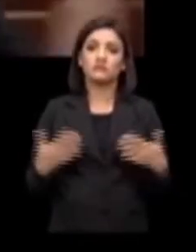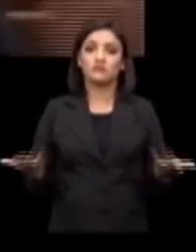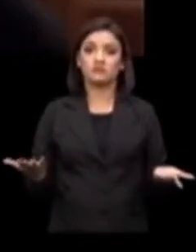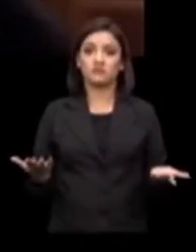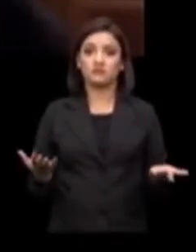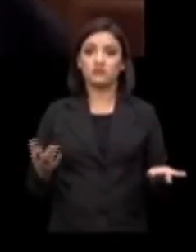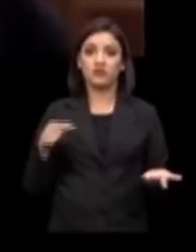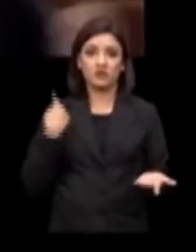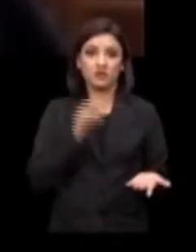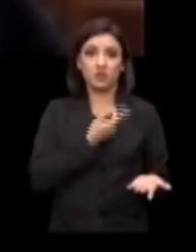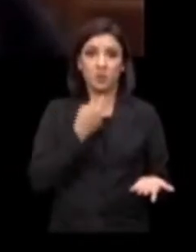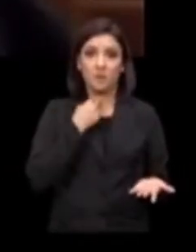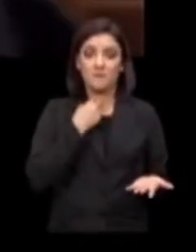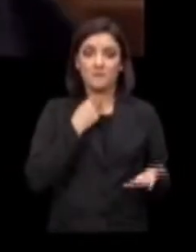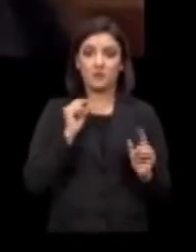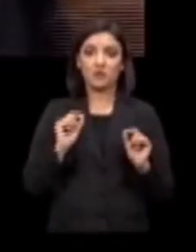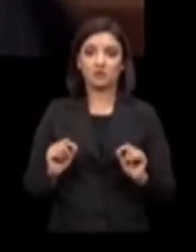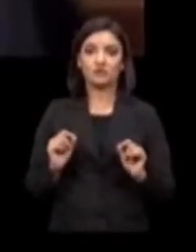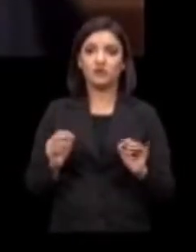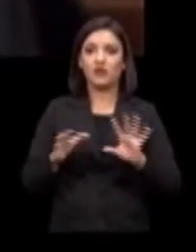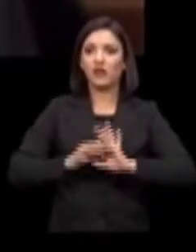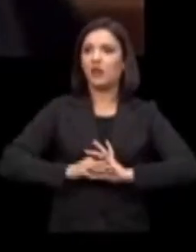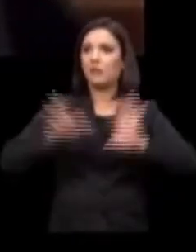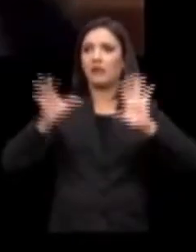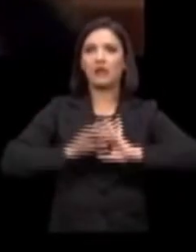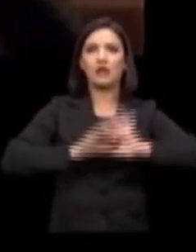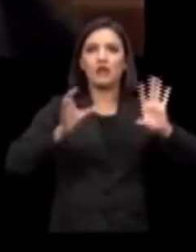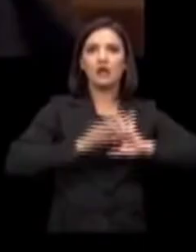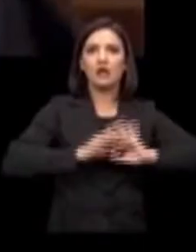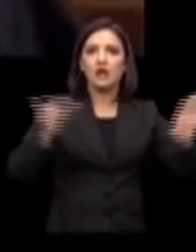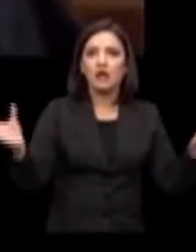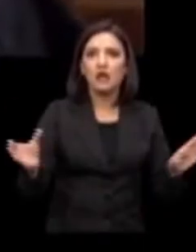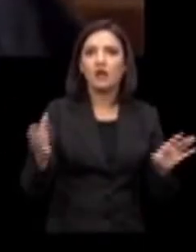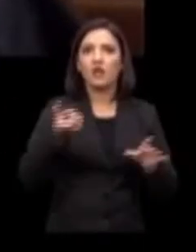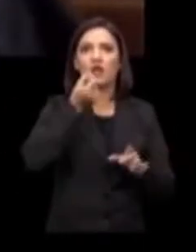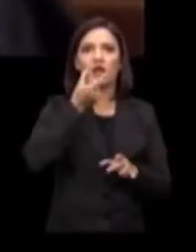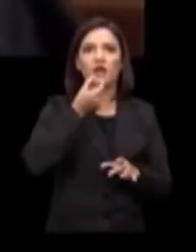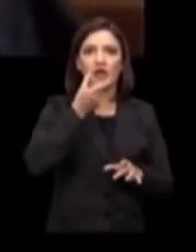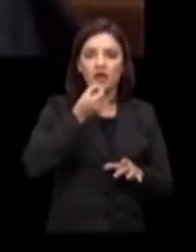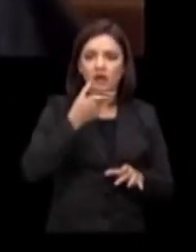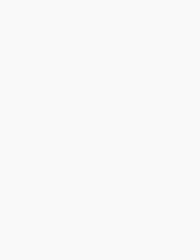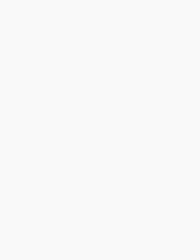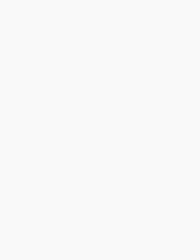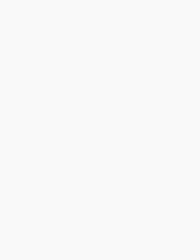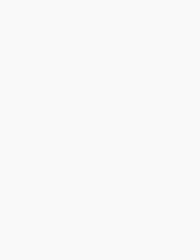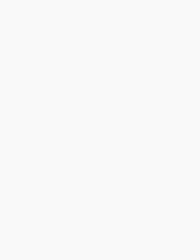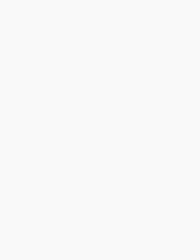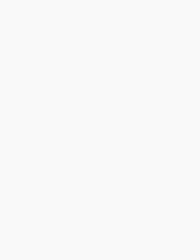sair aí a receitar cloroquina e tubaína. Não é disso que se cuida.